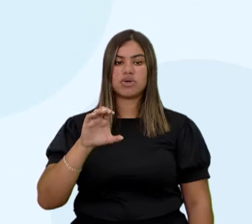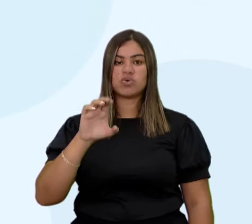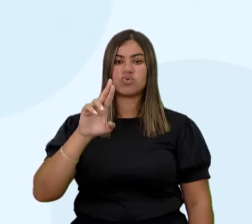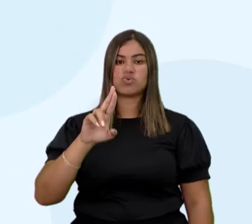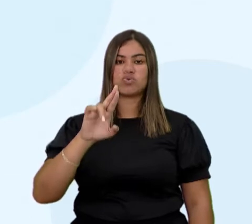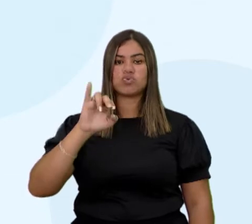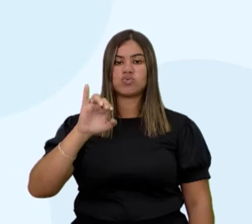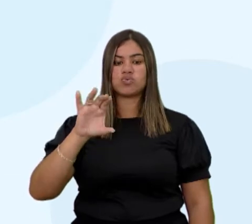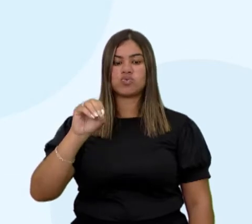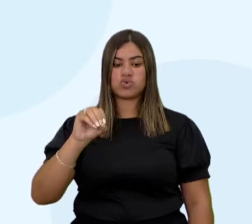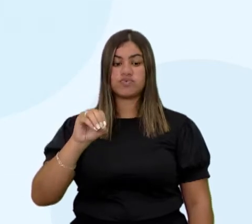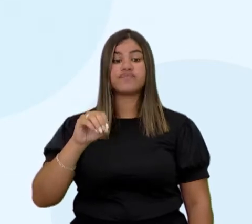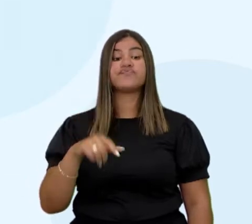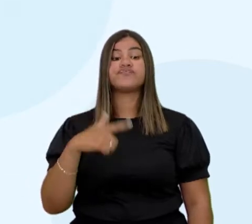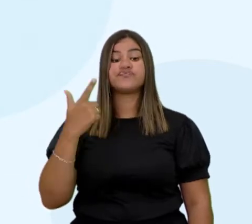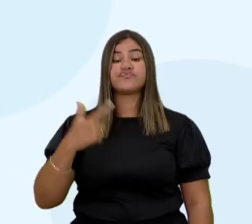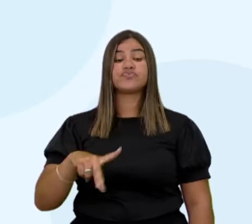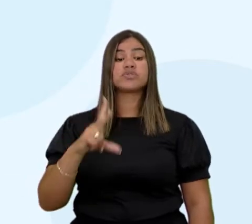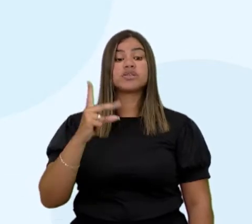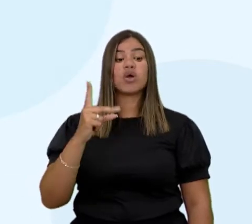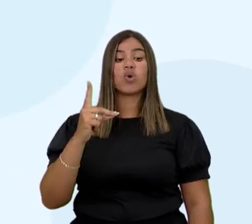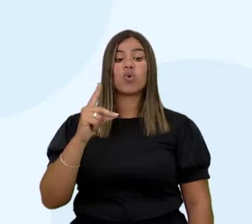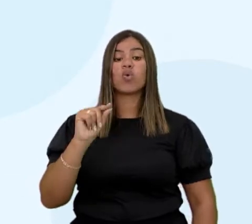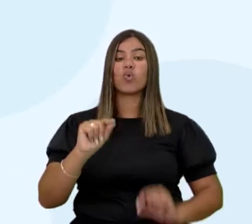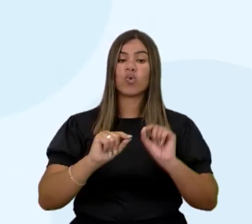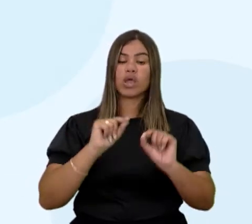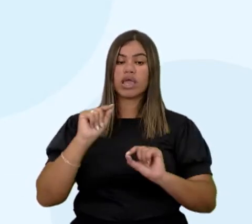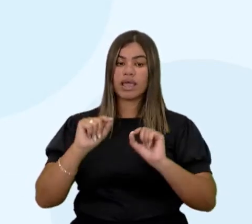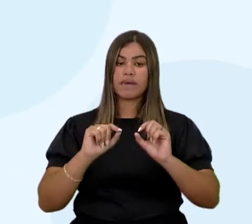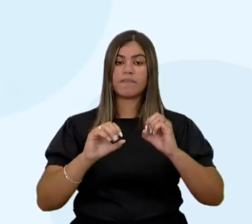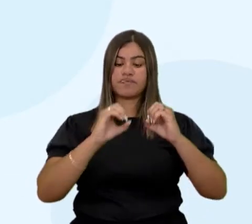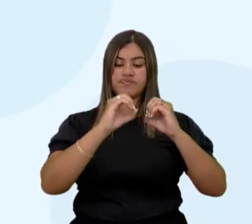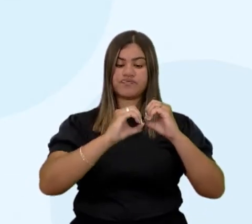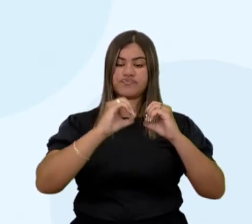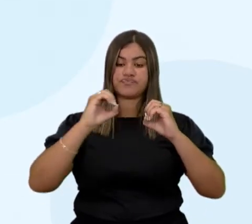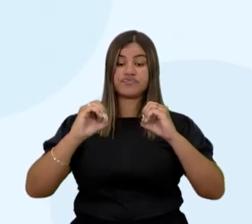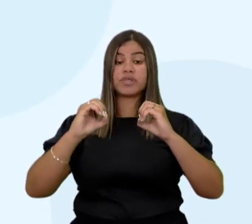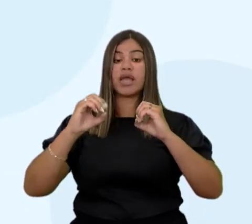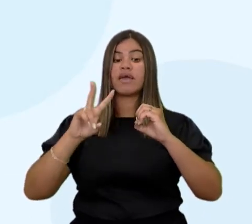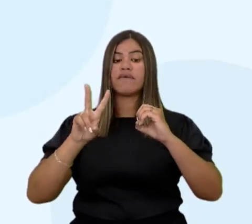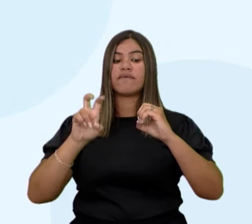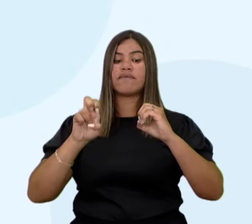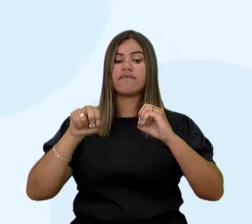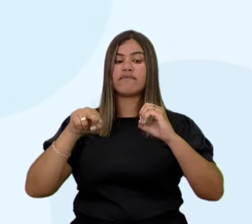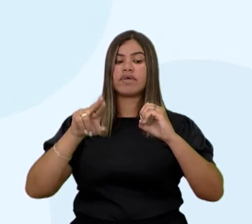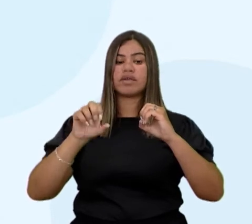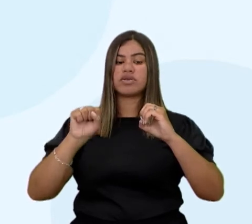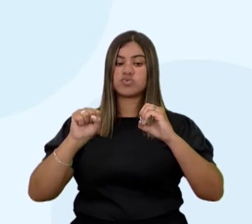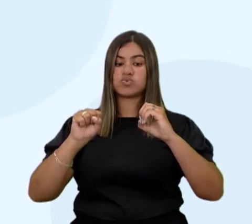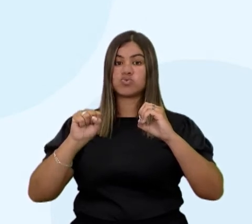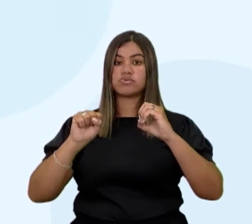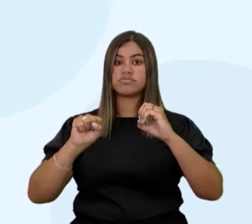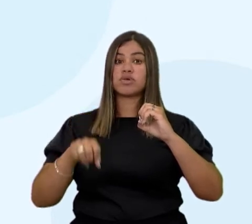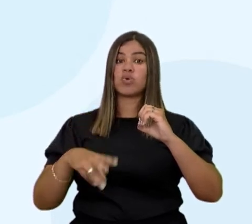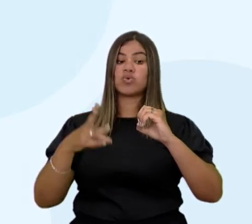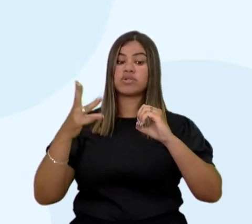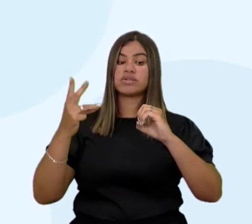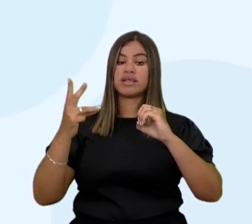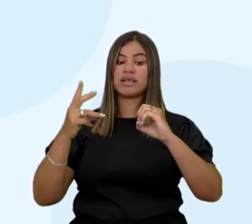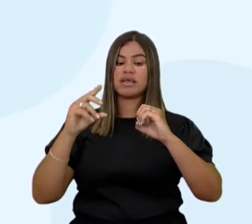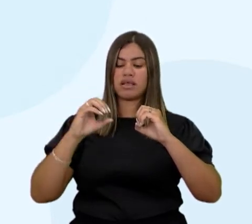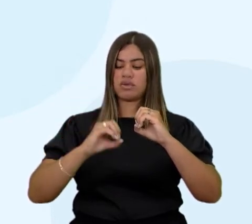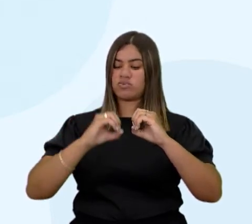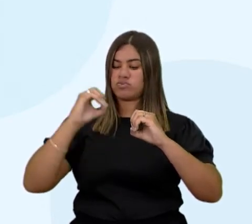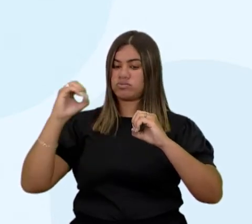o segundo, né, em localização vindo aí do Sol, Vênus, e aí aparece a Terra, né? Então a Terra está